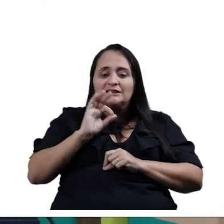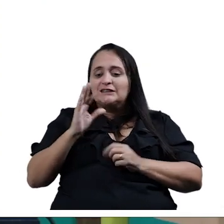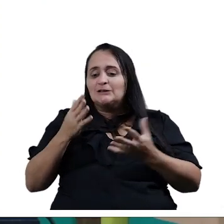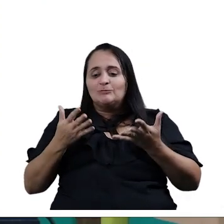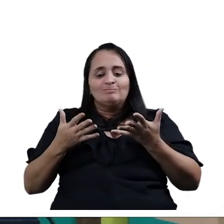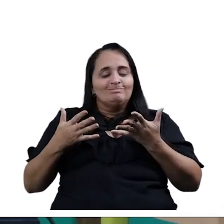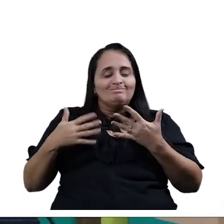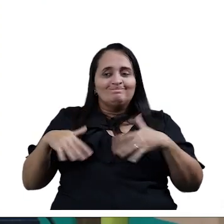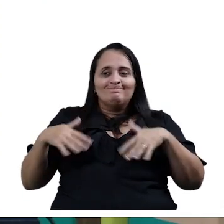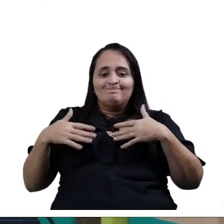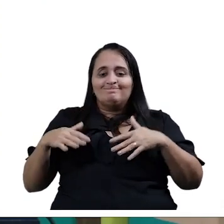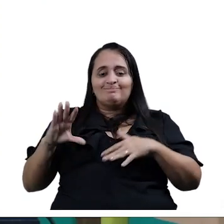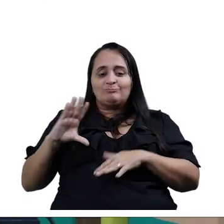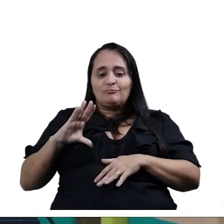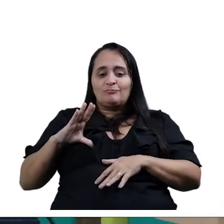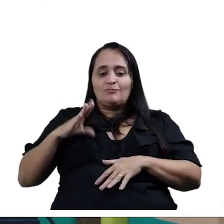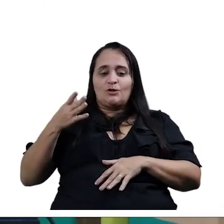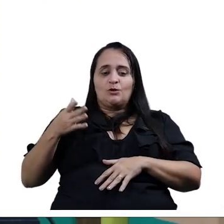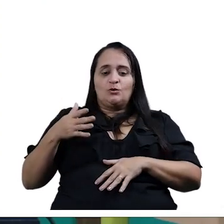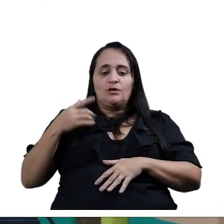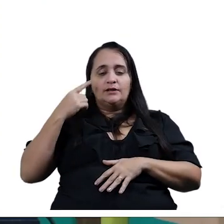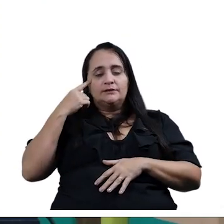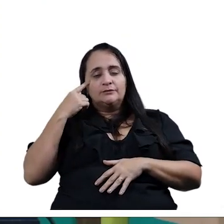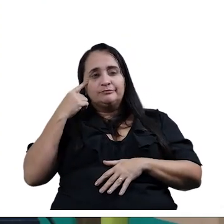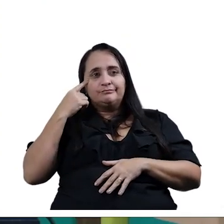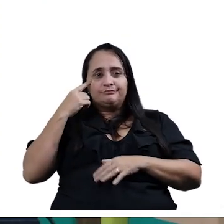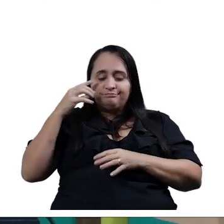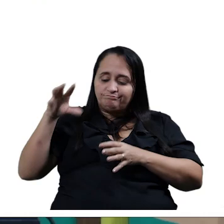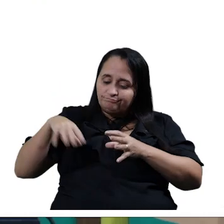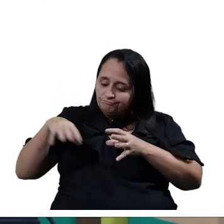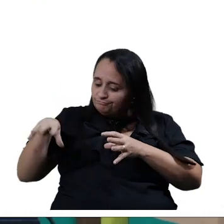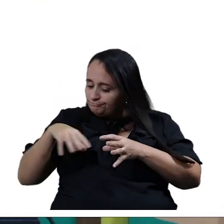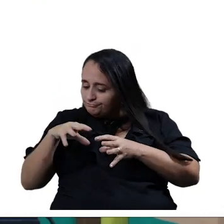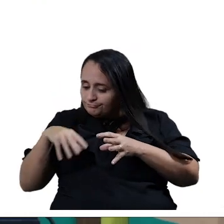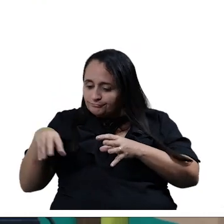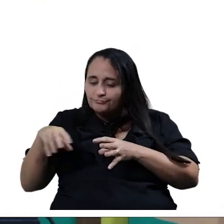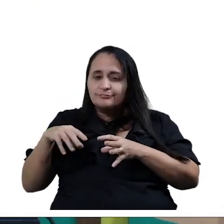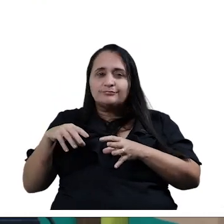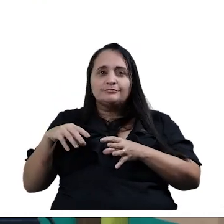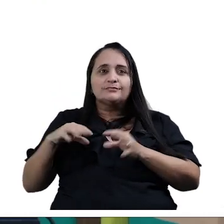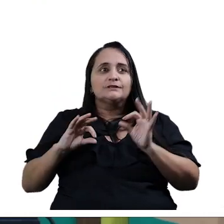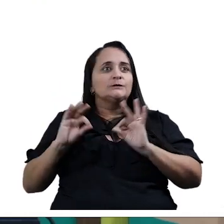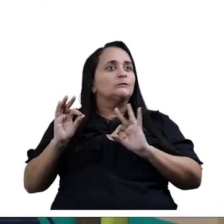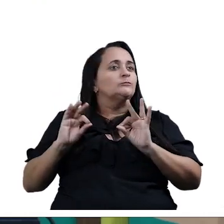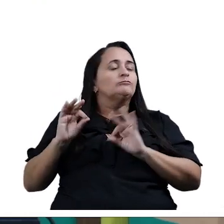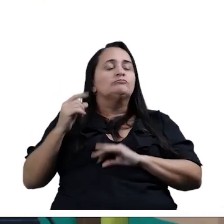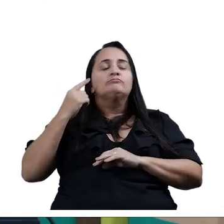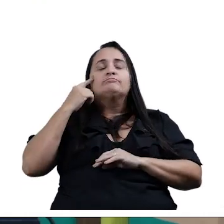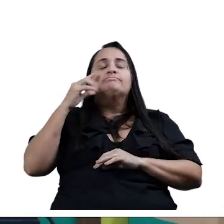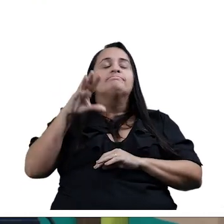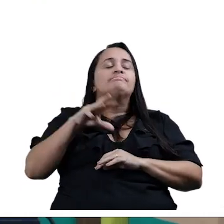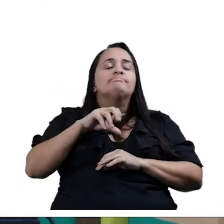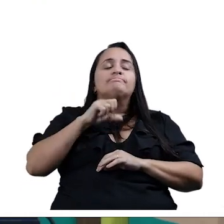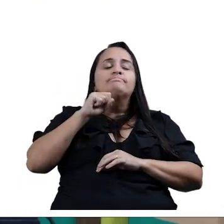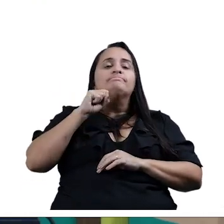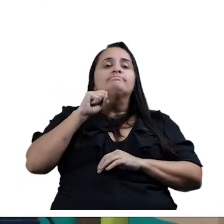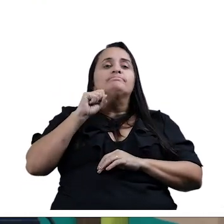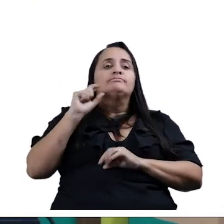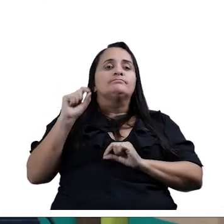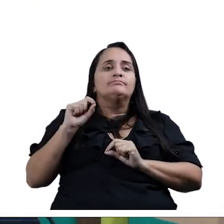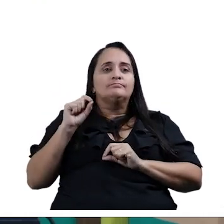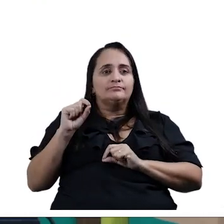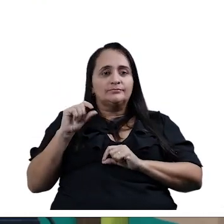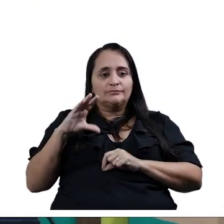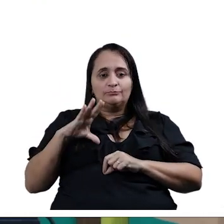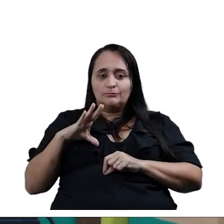a coragem, né? Não é dentro da bolsa, mas enquanto ela arrumava ali a bolsa, ela estava respirando para